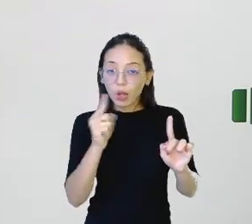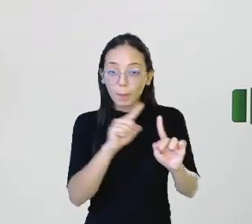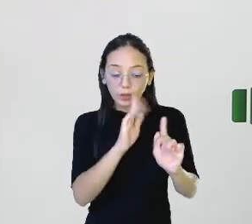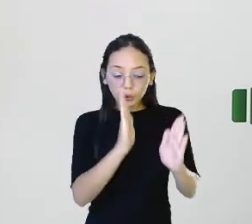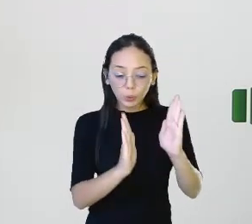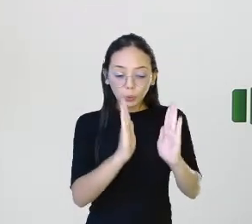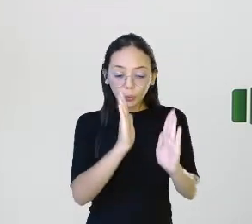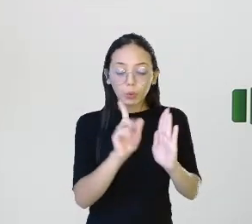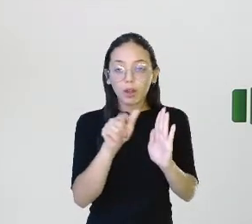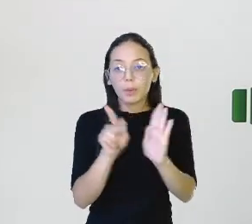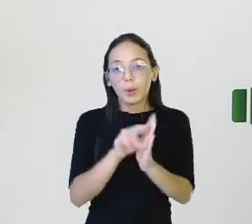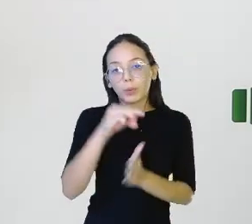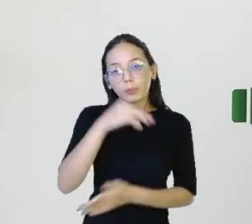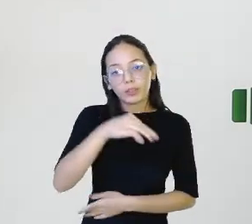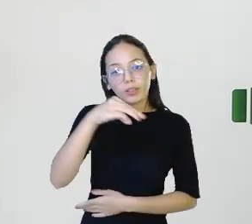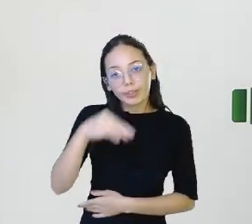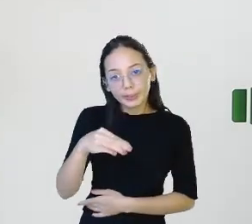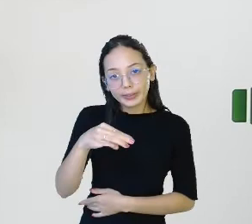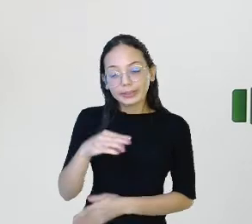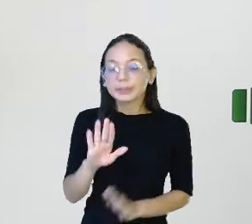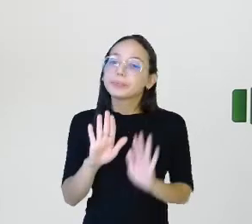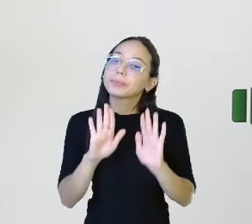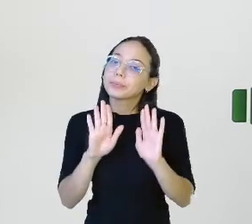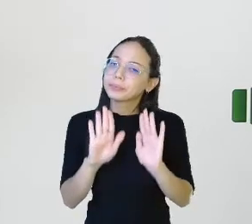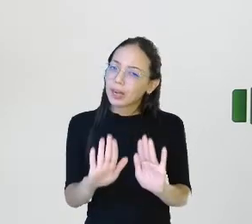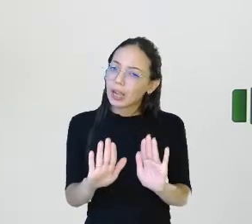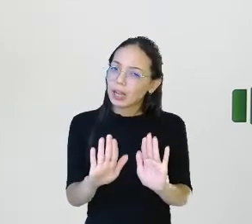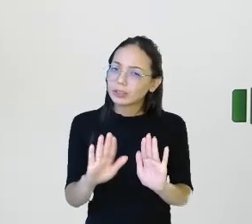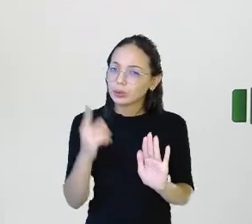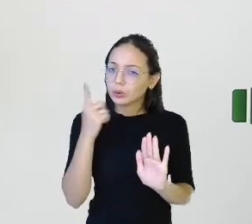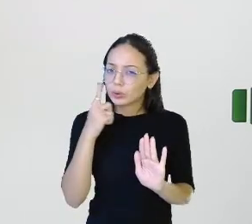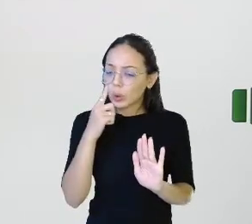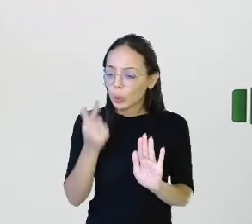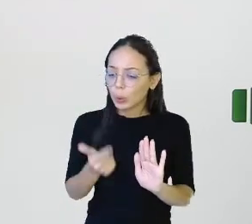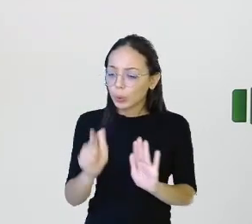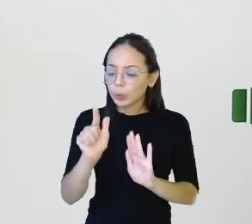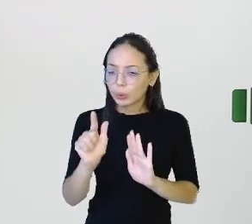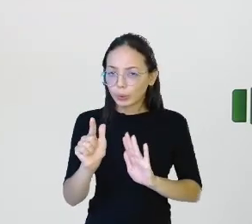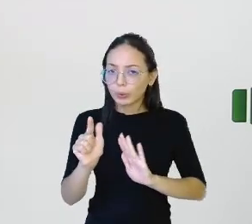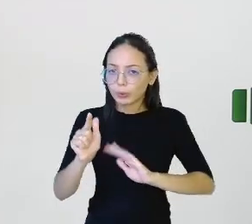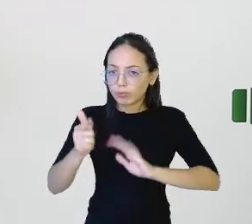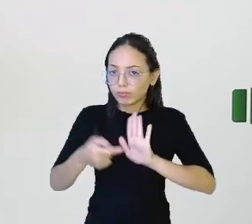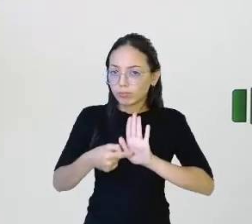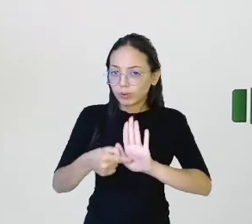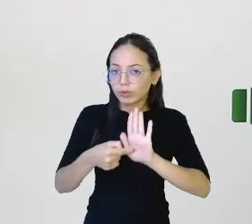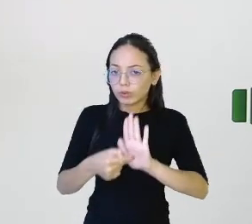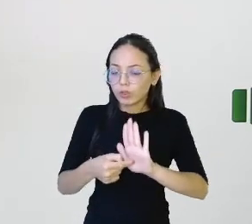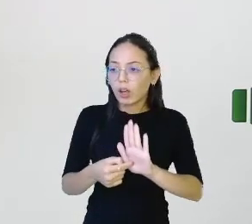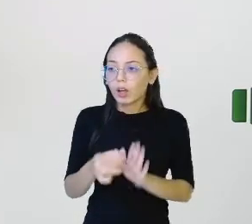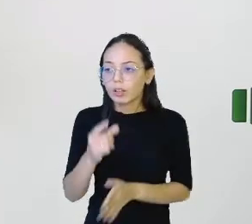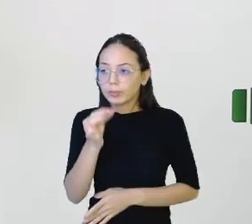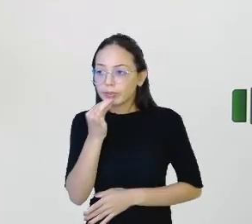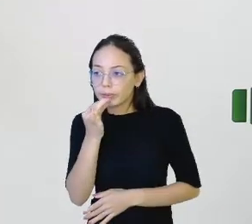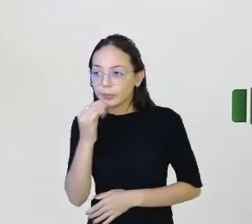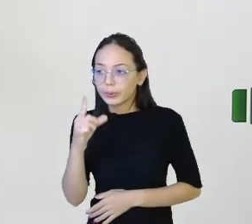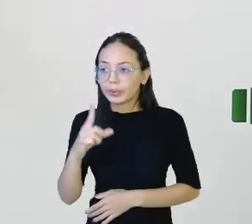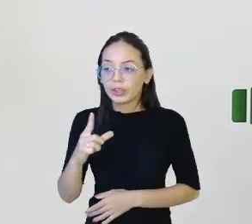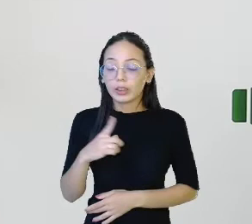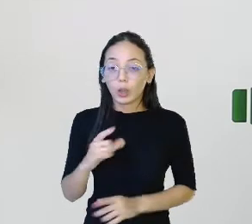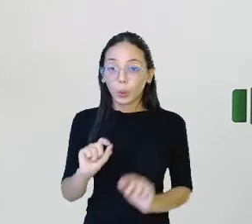1 centímetro, beleza? Mas, na outra situação, que eu tenho